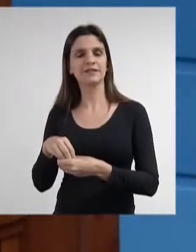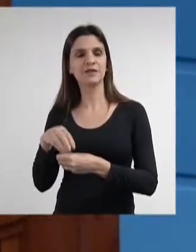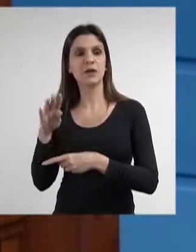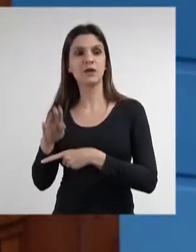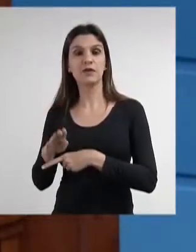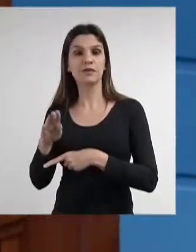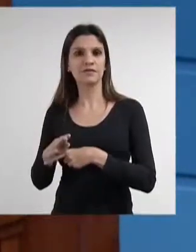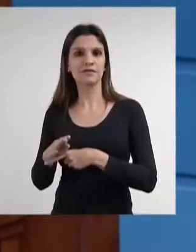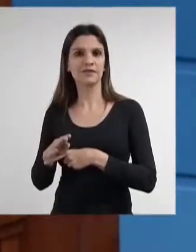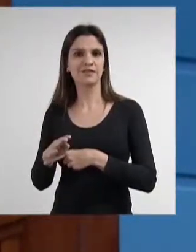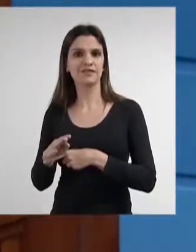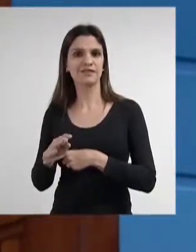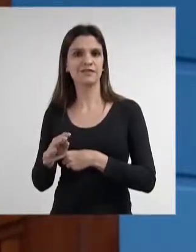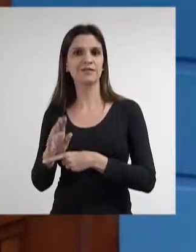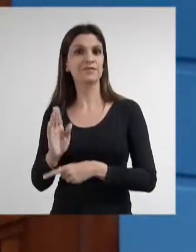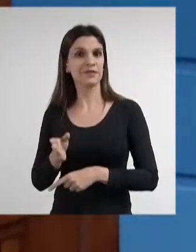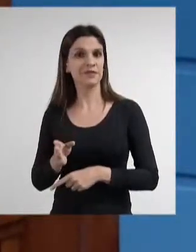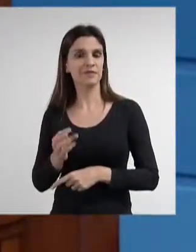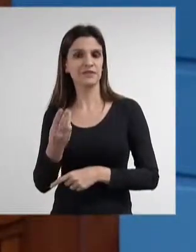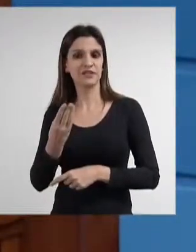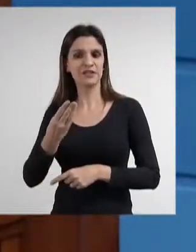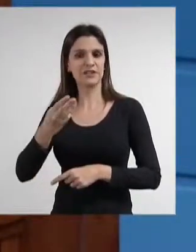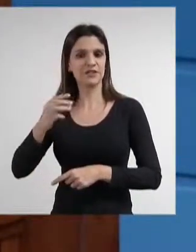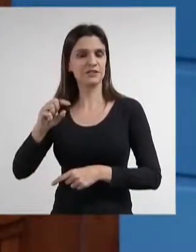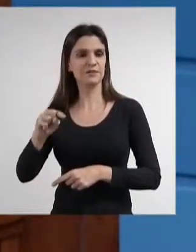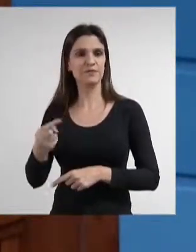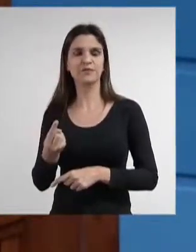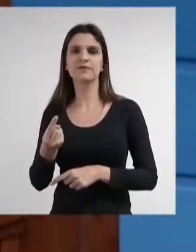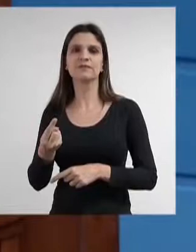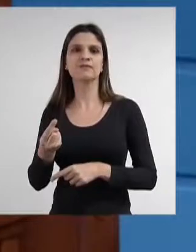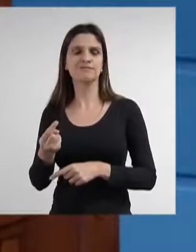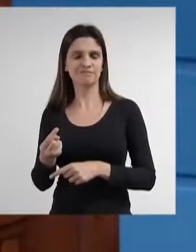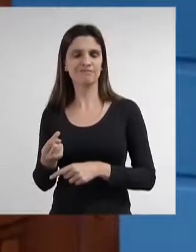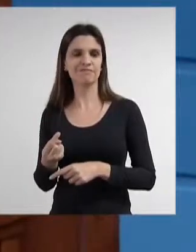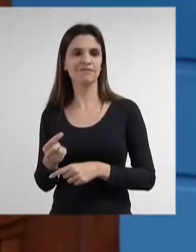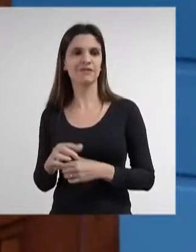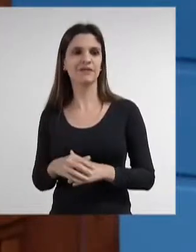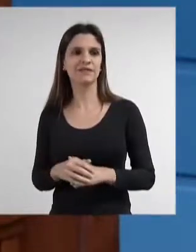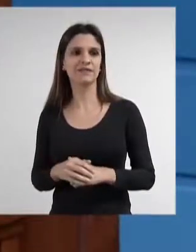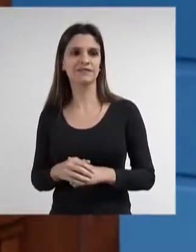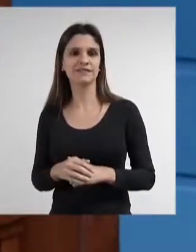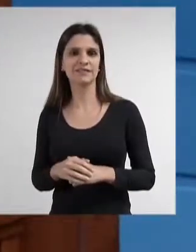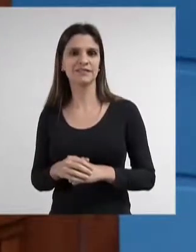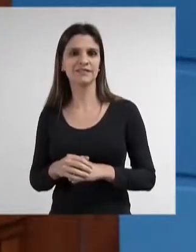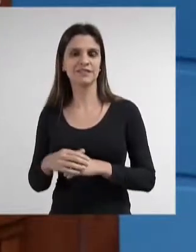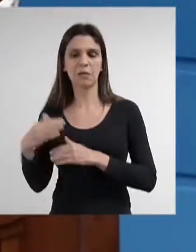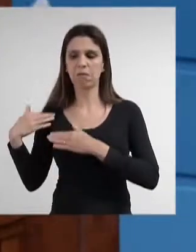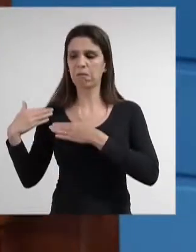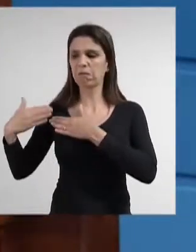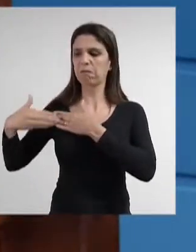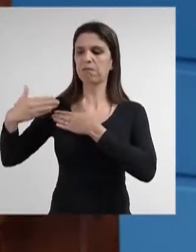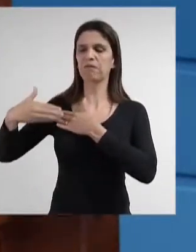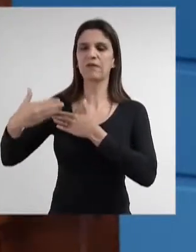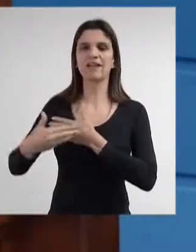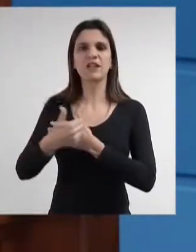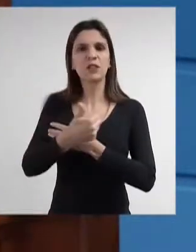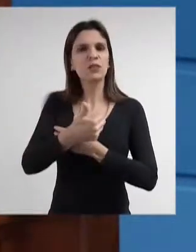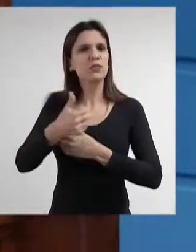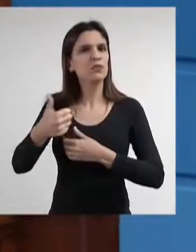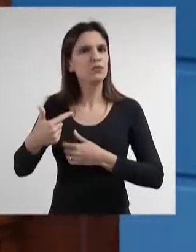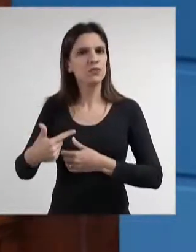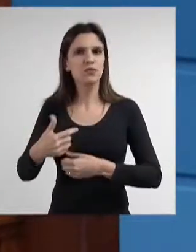3.372, e que essas famílias estavam há mais de 12 anos recebendo o Vale